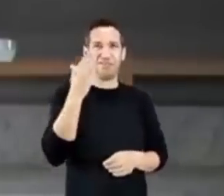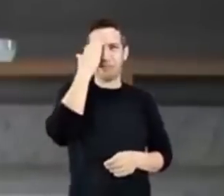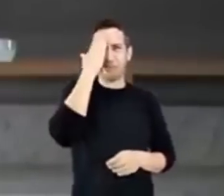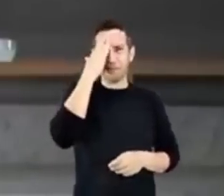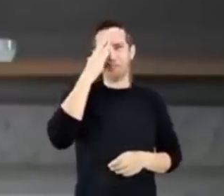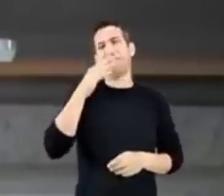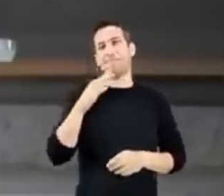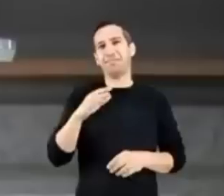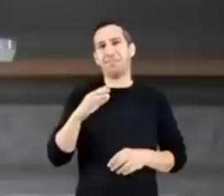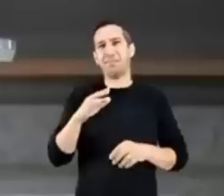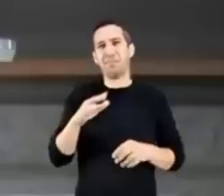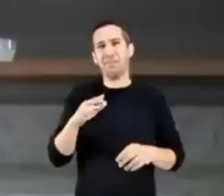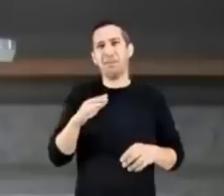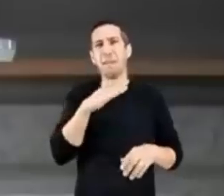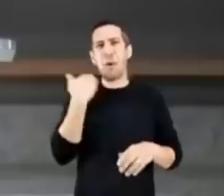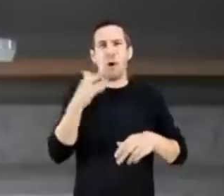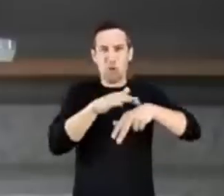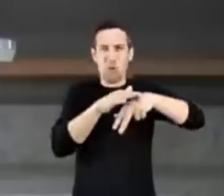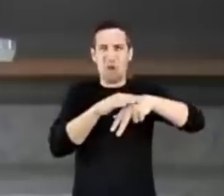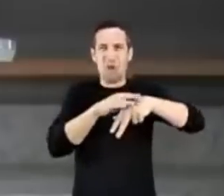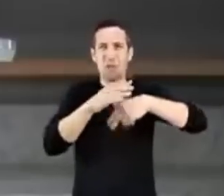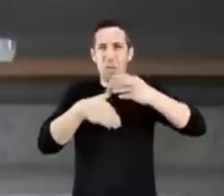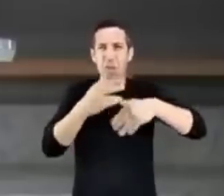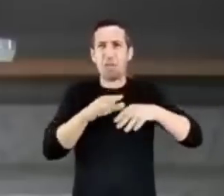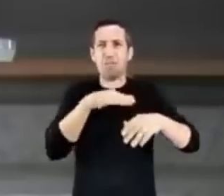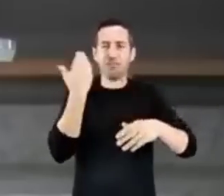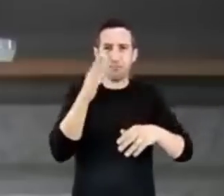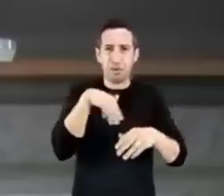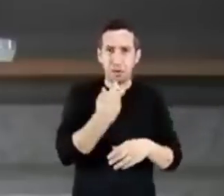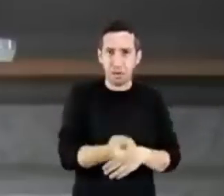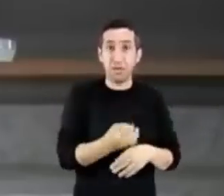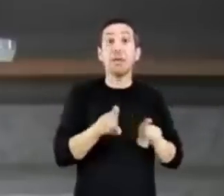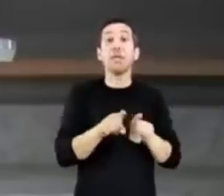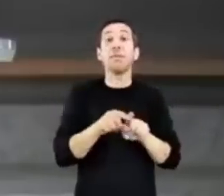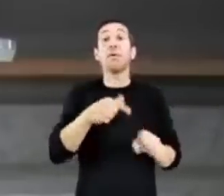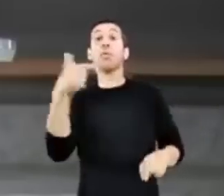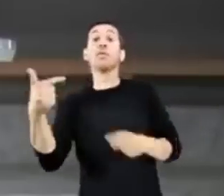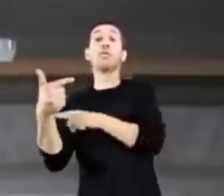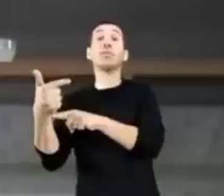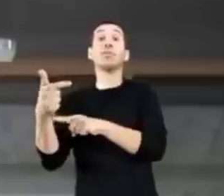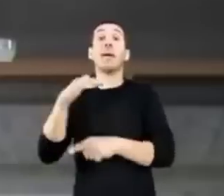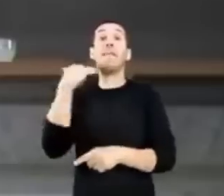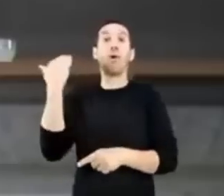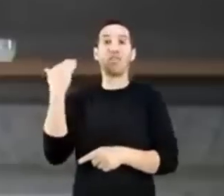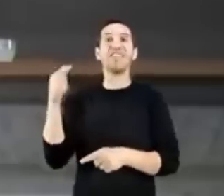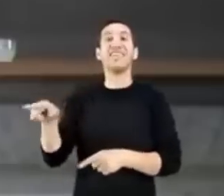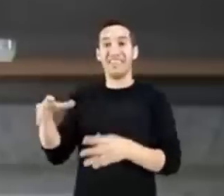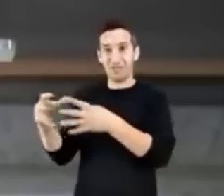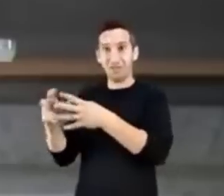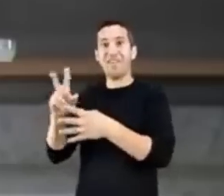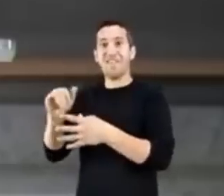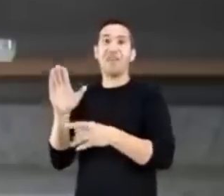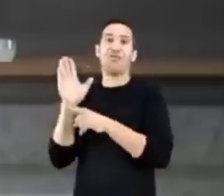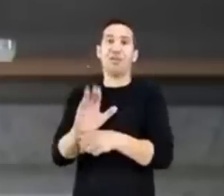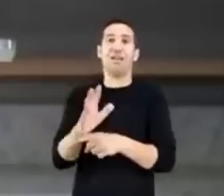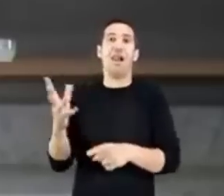mas tem também a morte eterna que será depois do milênio o que não terá mais volta aqui no ter mais solução e